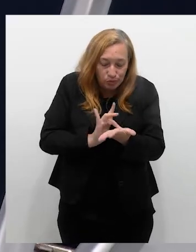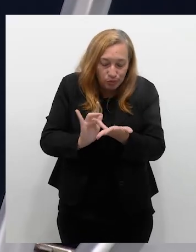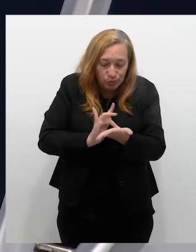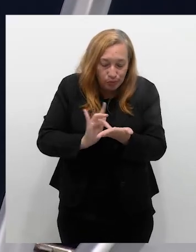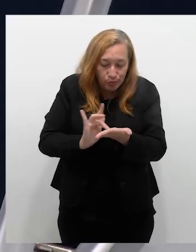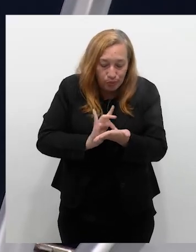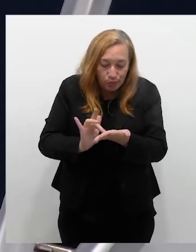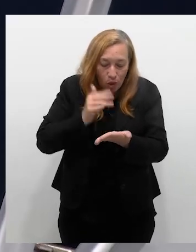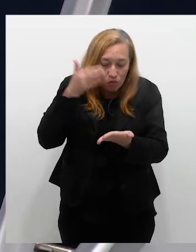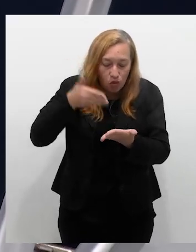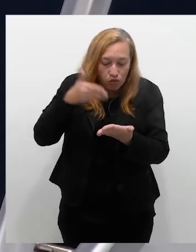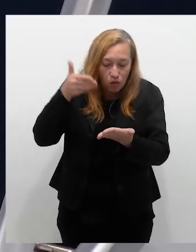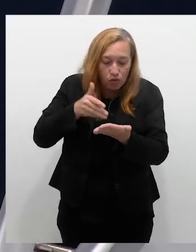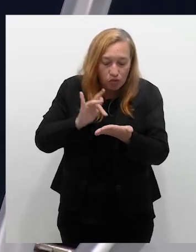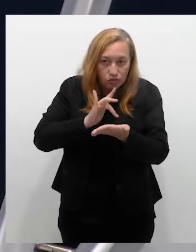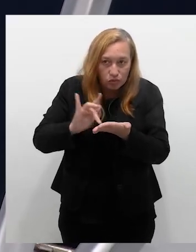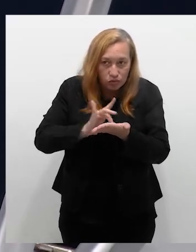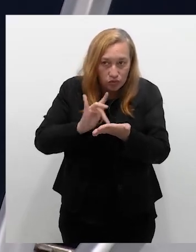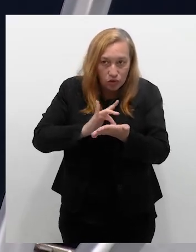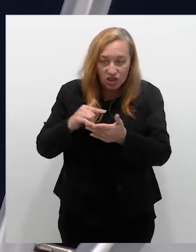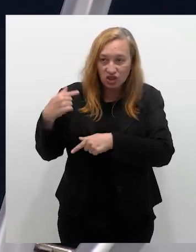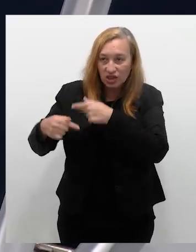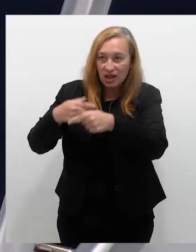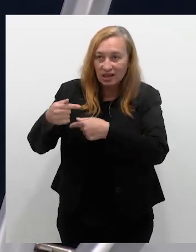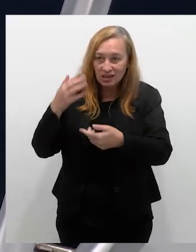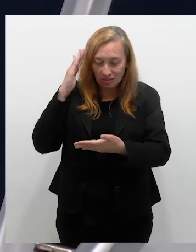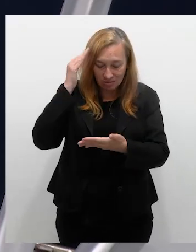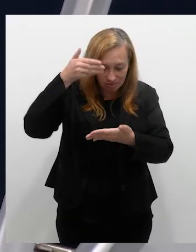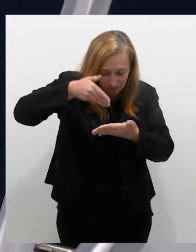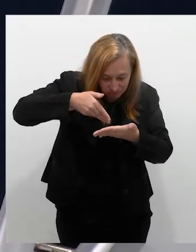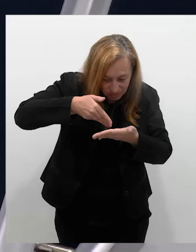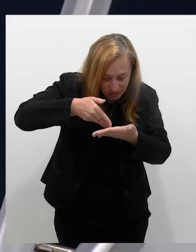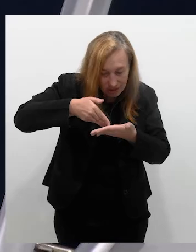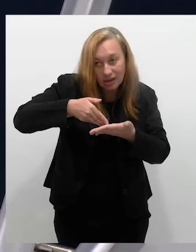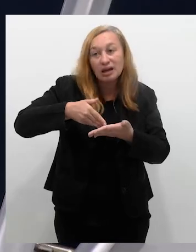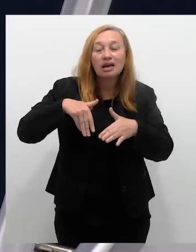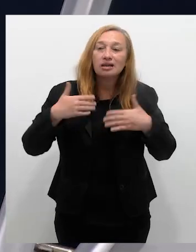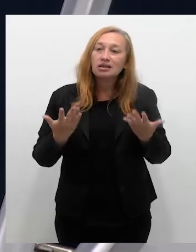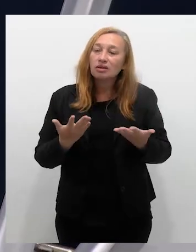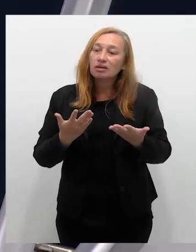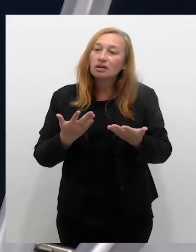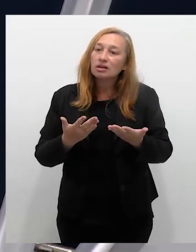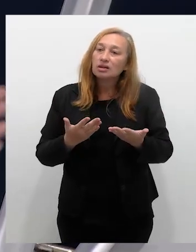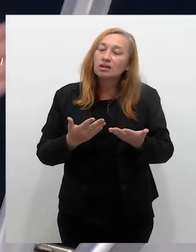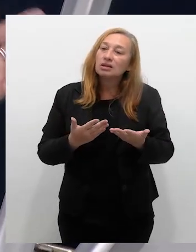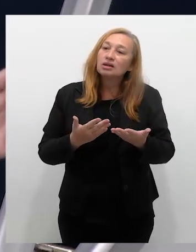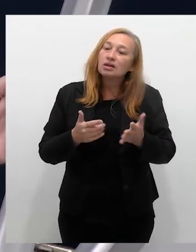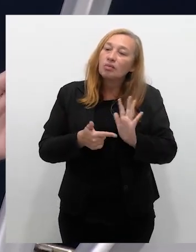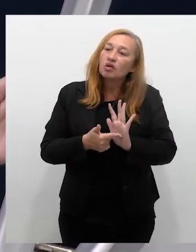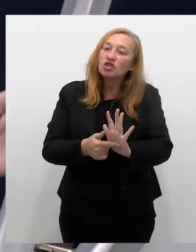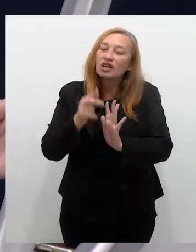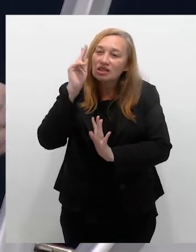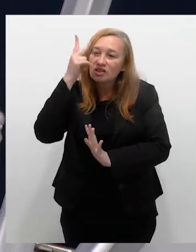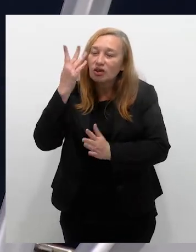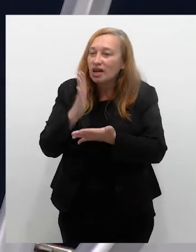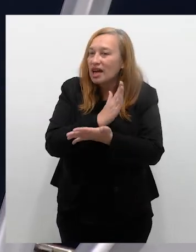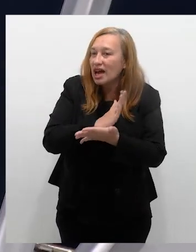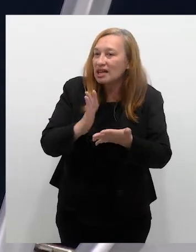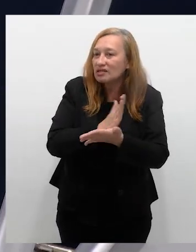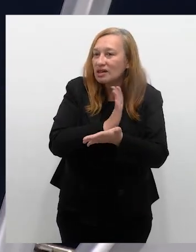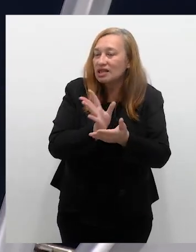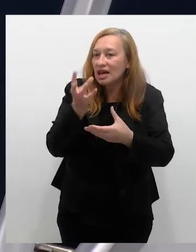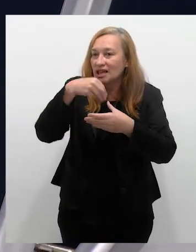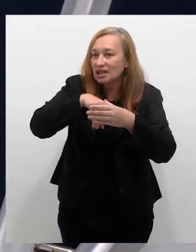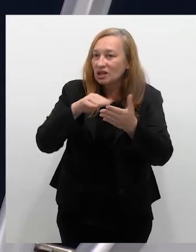aqui, né? Todo mundo tá, eu falei, a geração cabeça baixa. Então, tem que trazer toda essa história que muitas